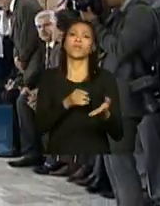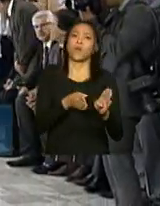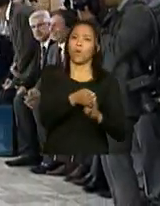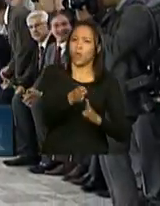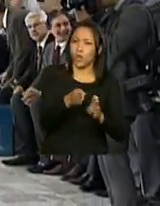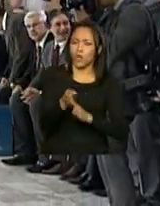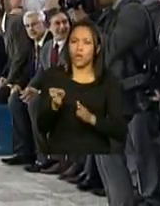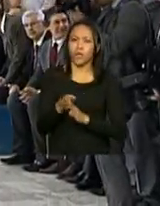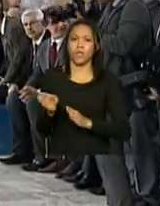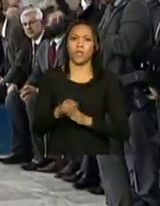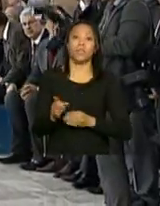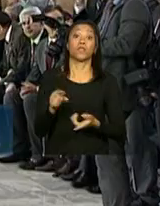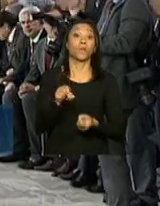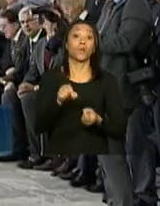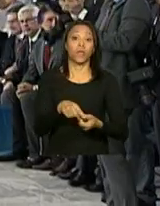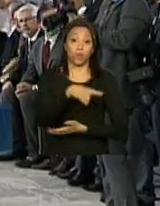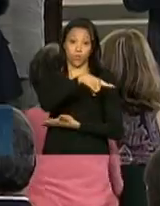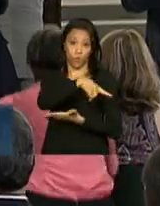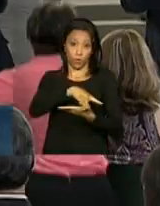registro médico temporário.